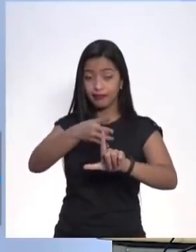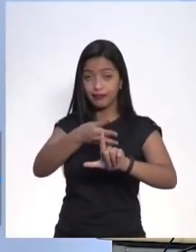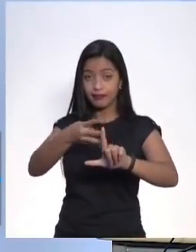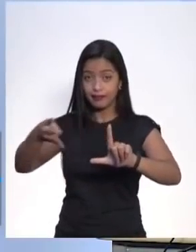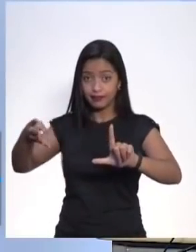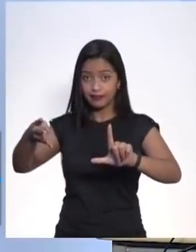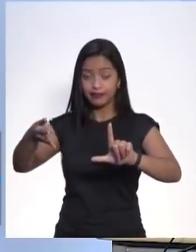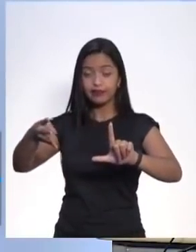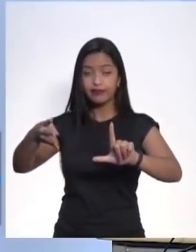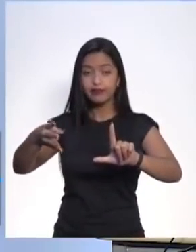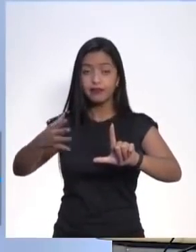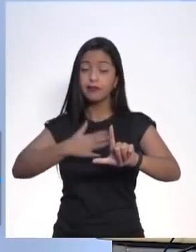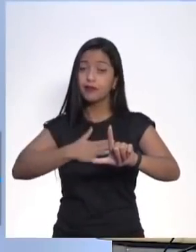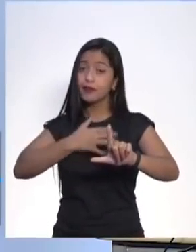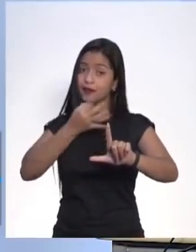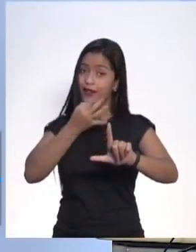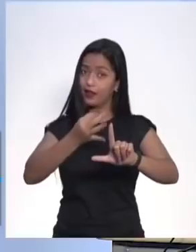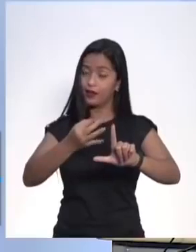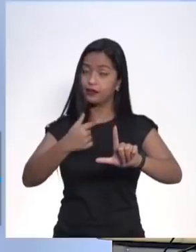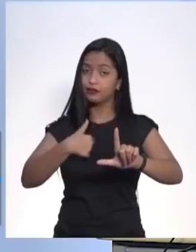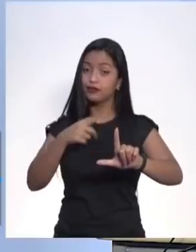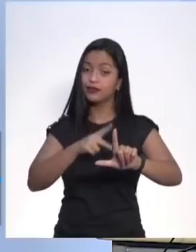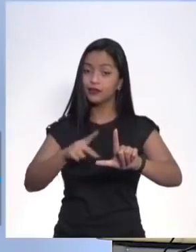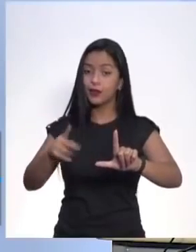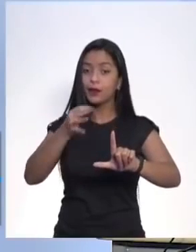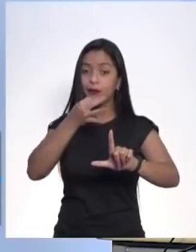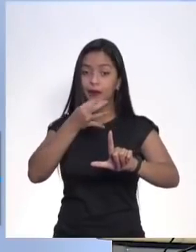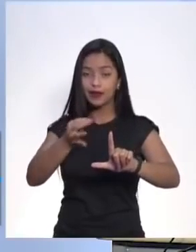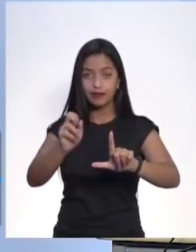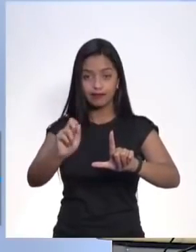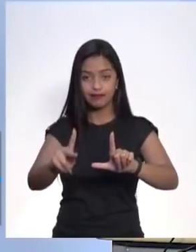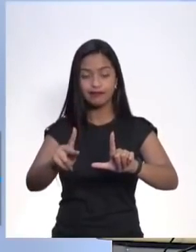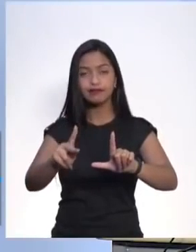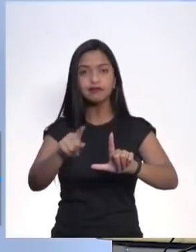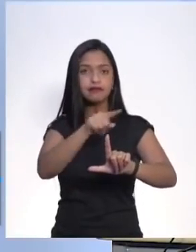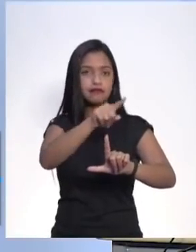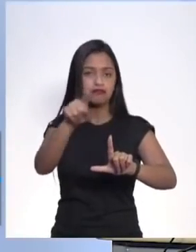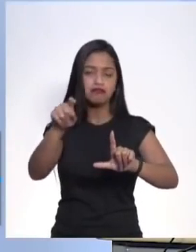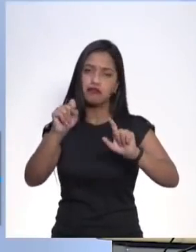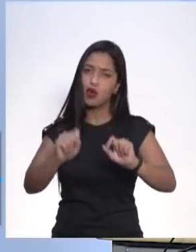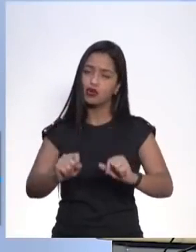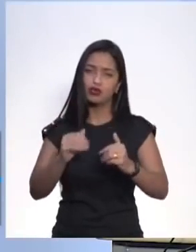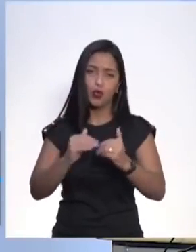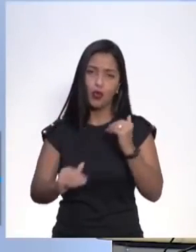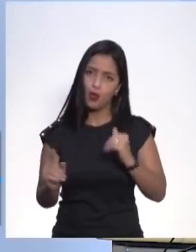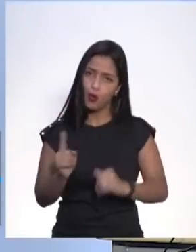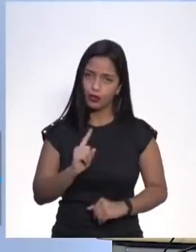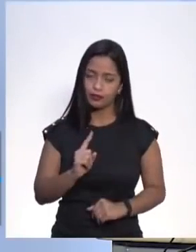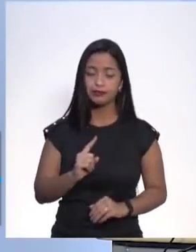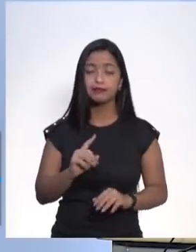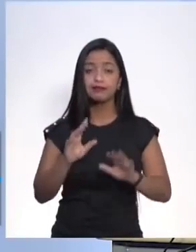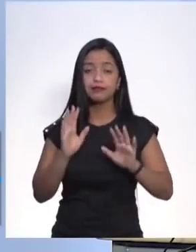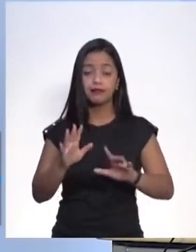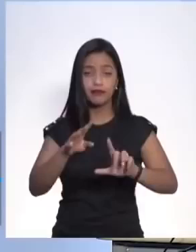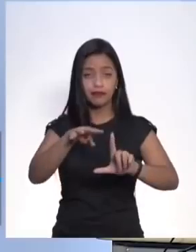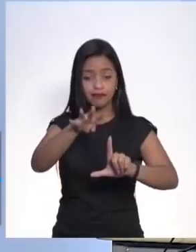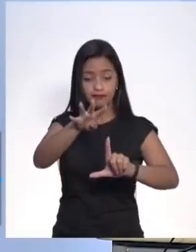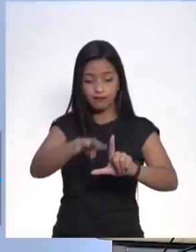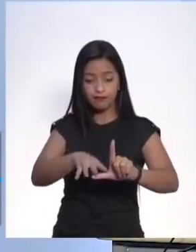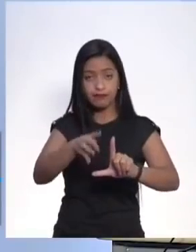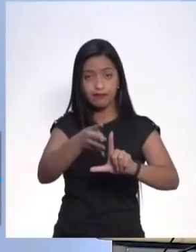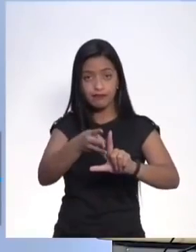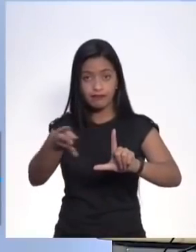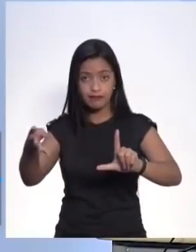enxergo assim. Aí eu, opinião de professor, tá? Minha opinião, professores podem ter opinião até distintas. A malha quadriculada,